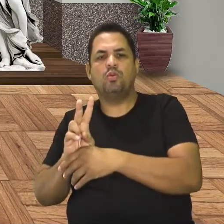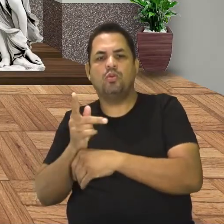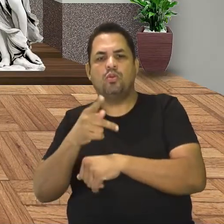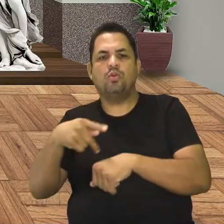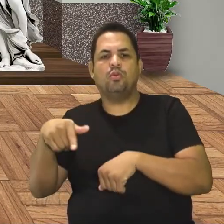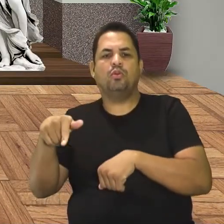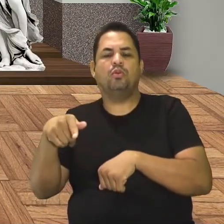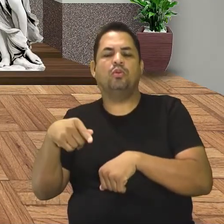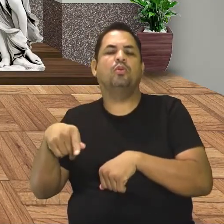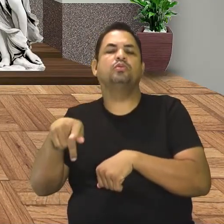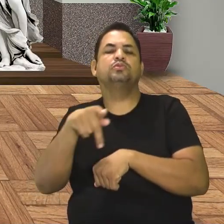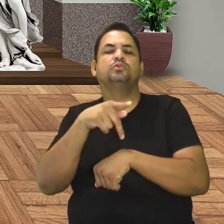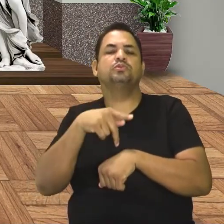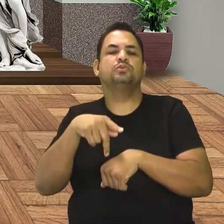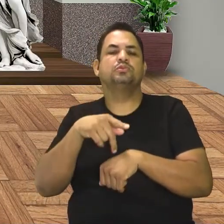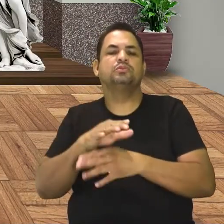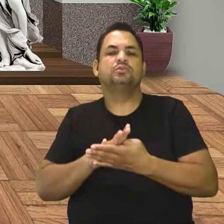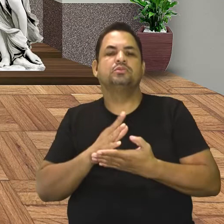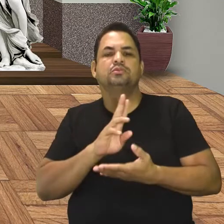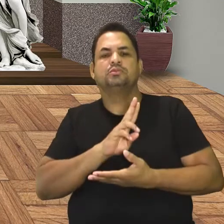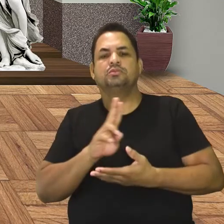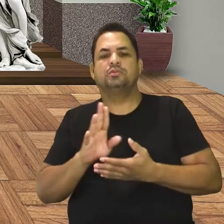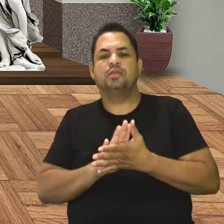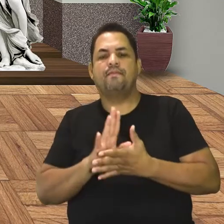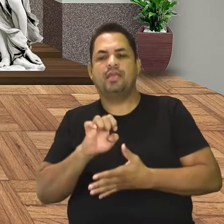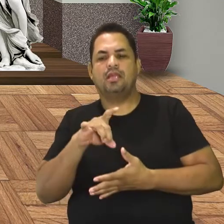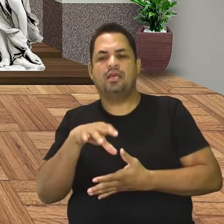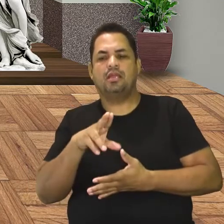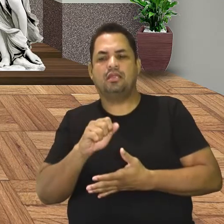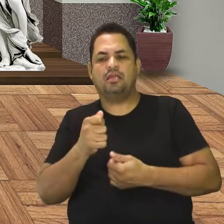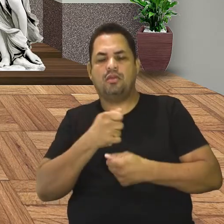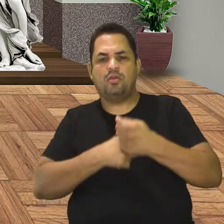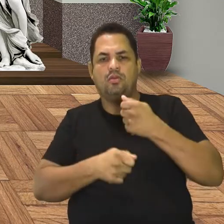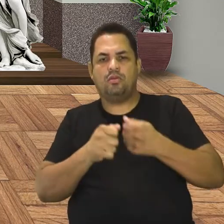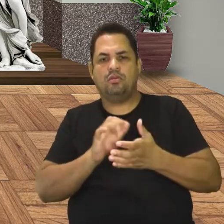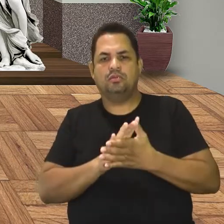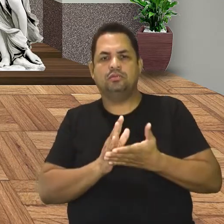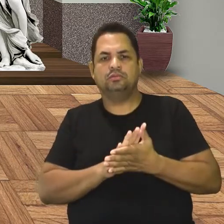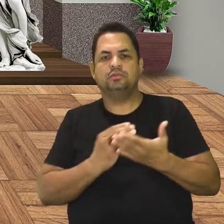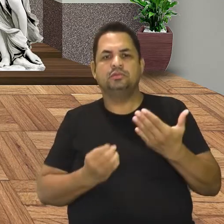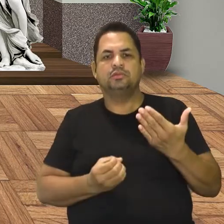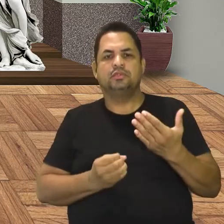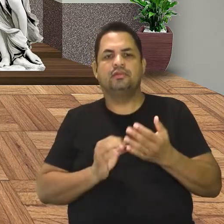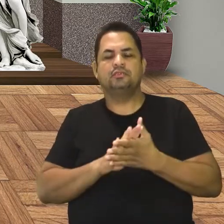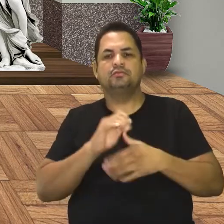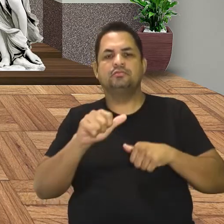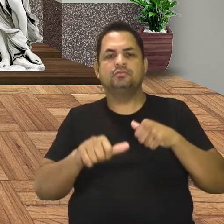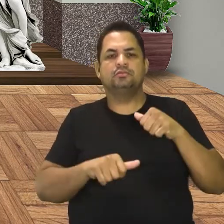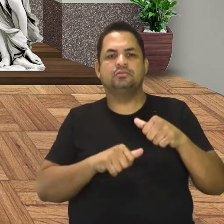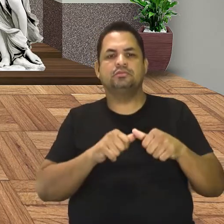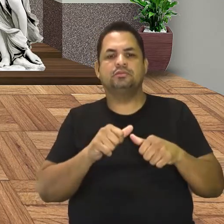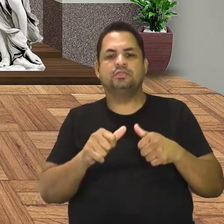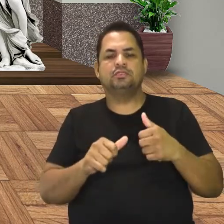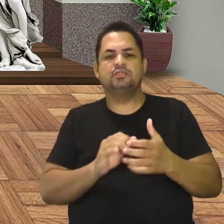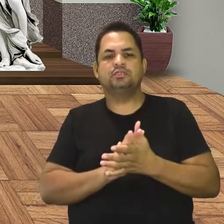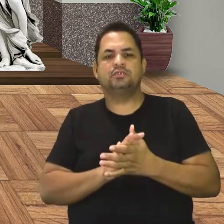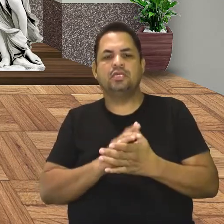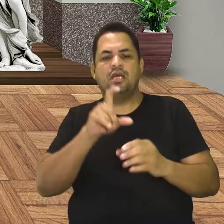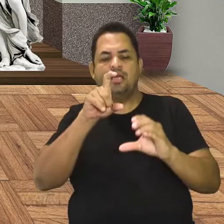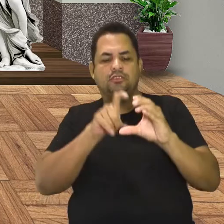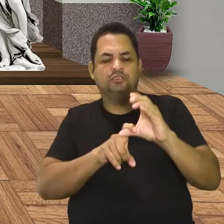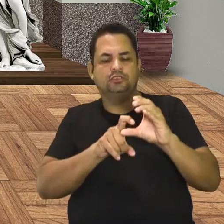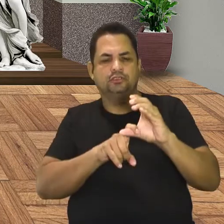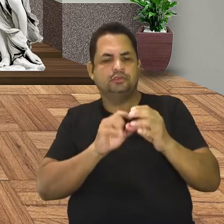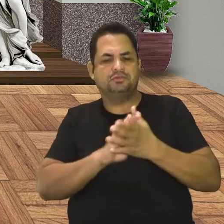E esses empréstimos internacionais, do chamado milagre econômico, ele vai gerar para o Brasil, ele vai gerar uma dívida externa